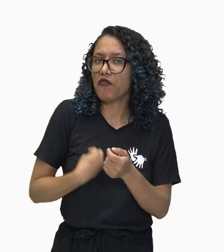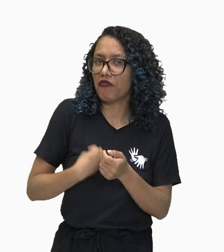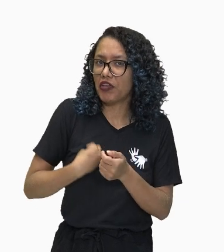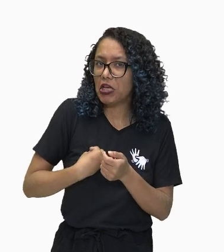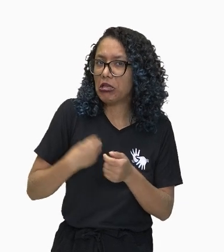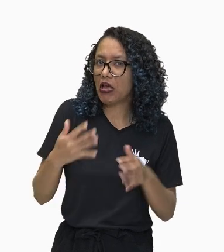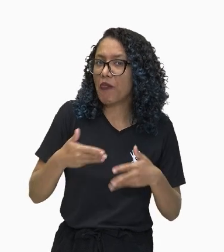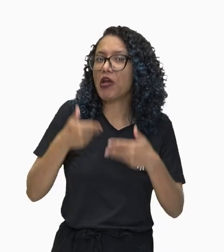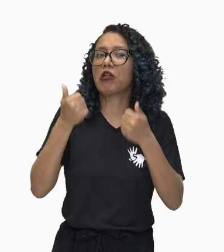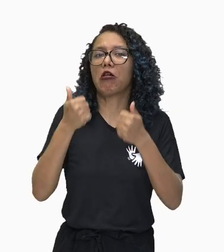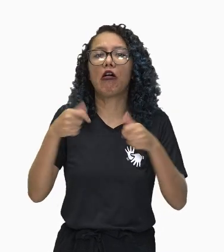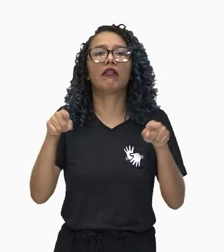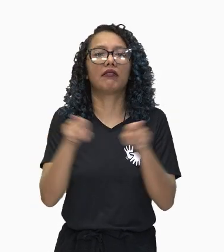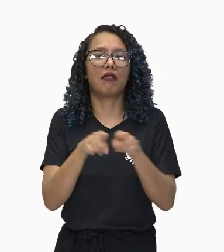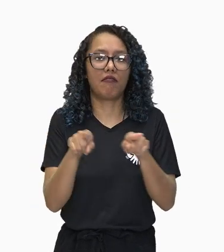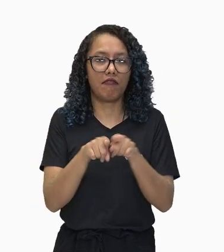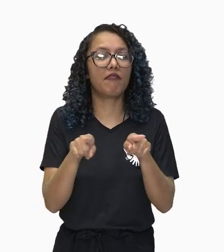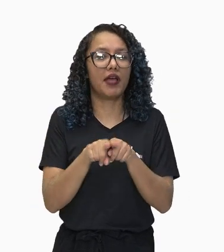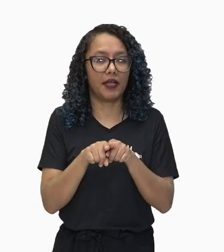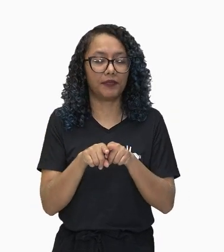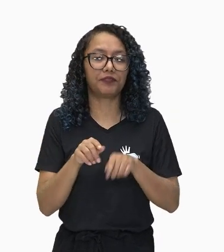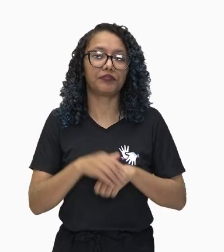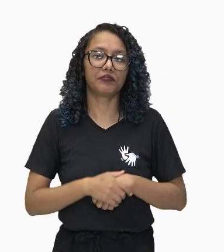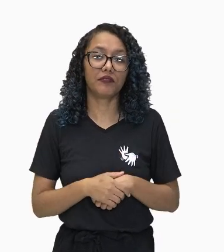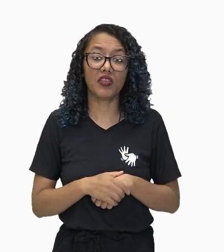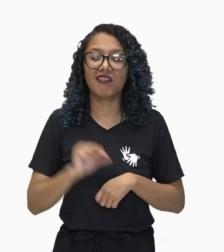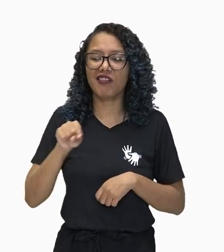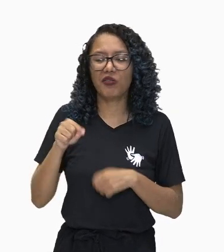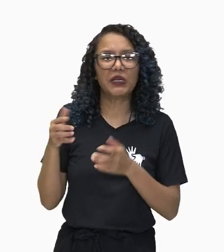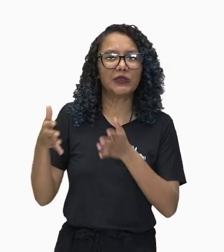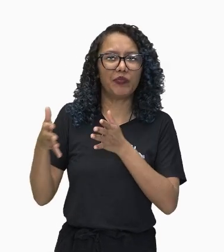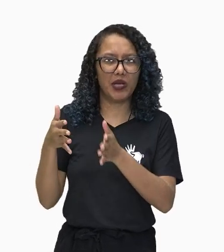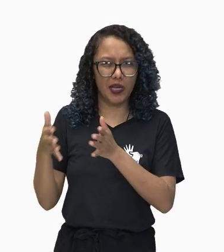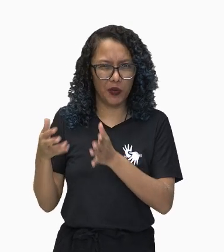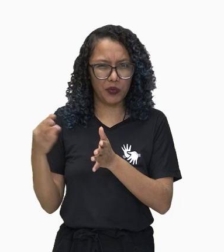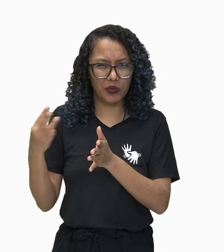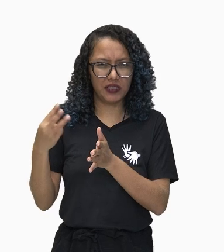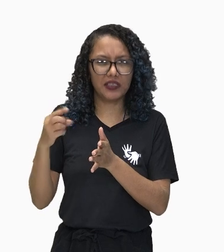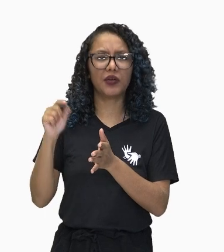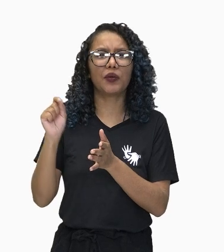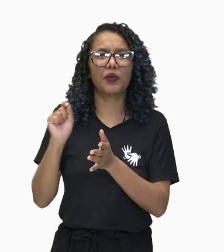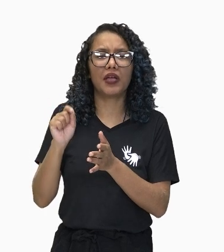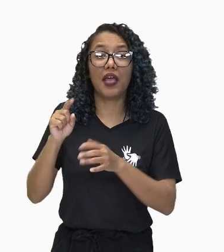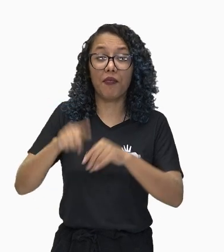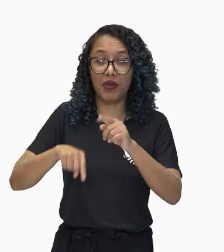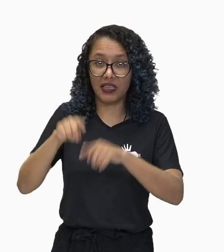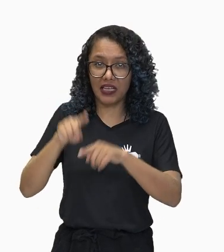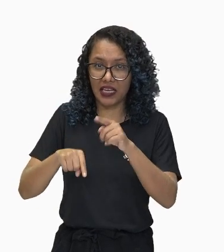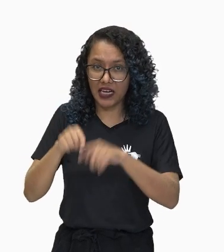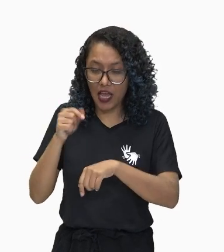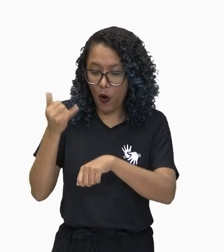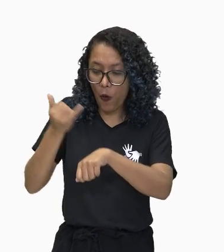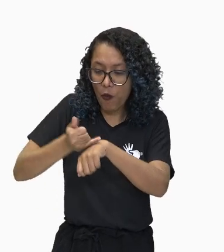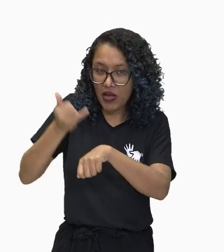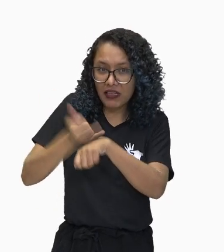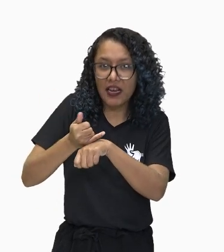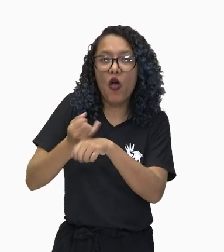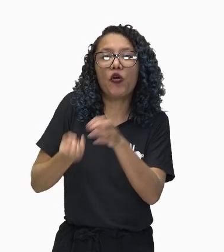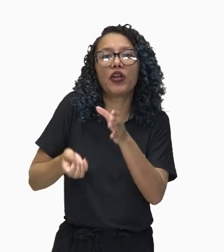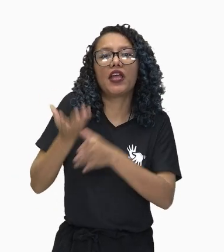vida, visto que agora era possível fabricar objetos de metal. Olha